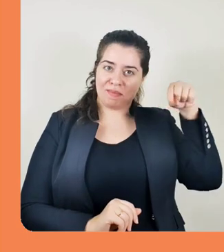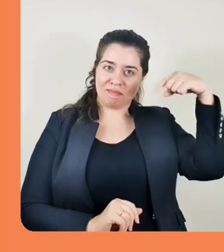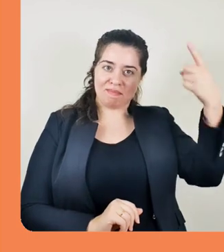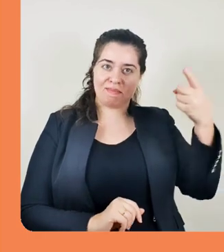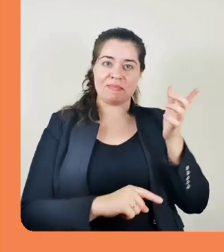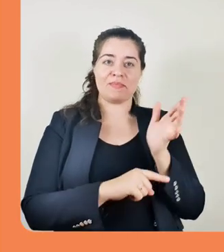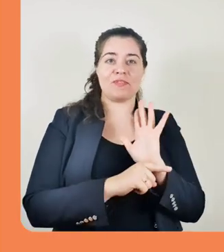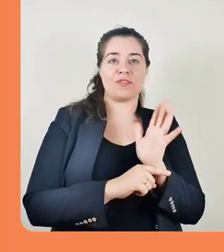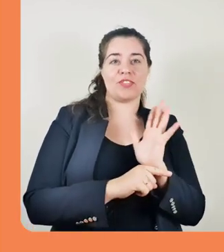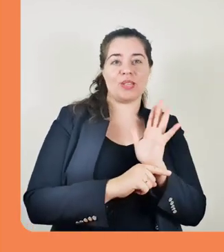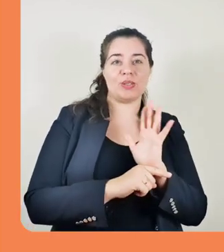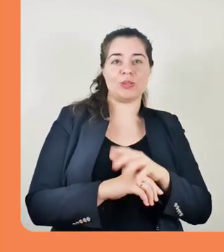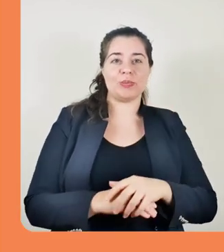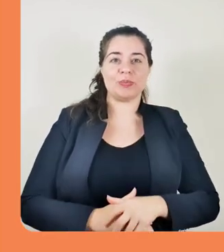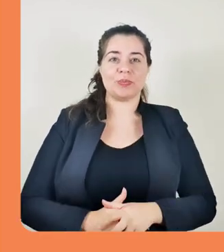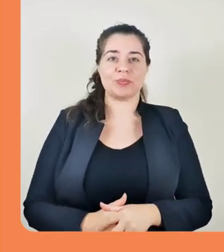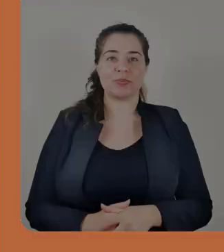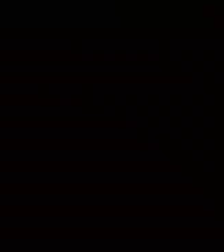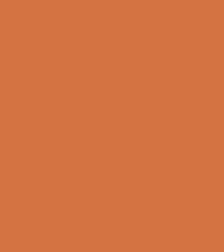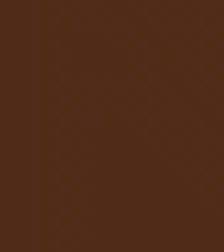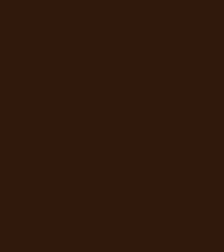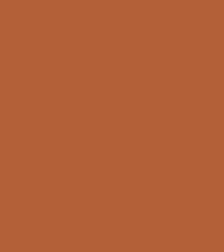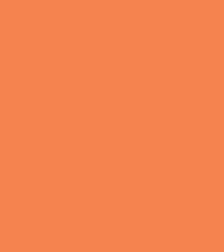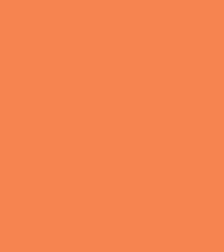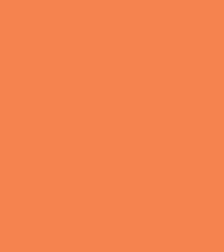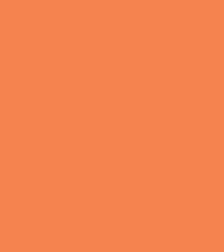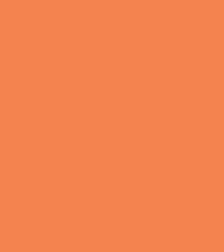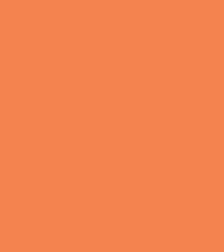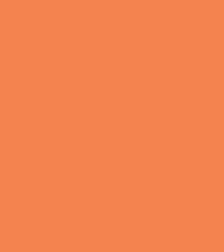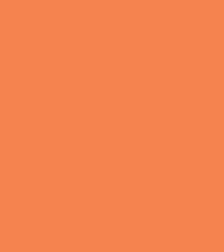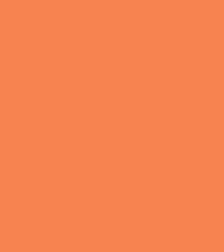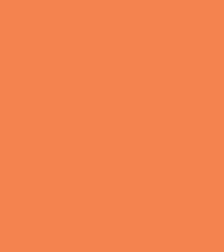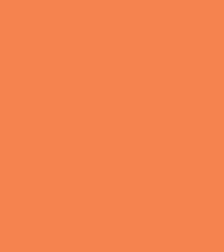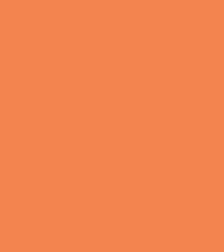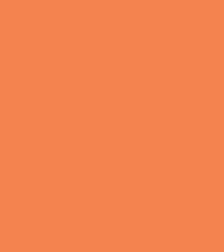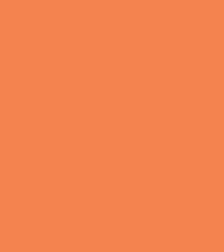vemos isso não próximo vídeo tchau